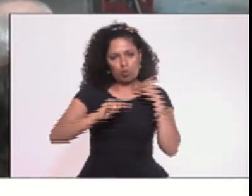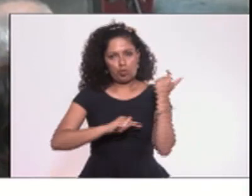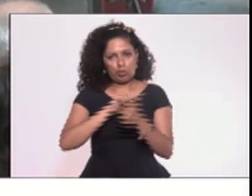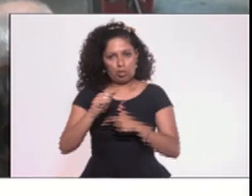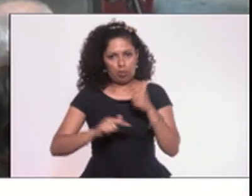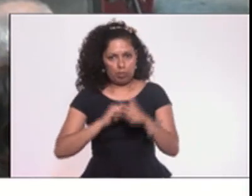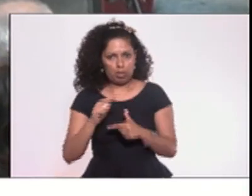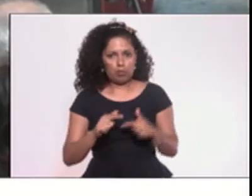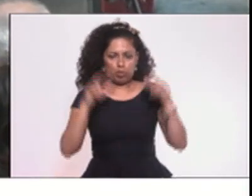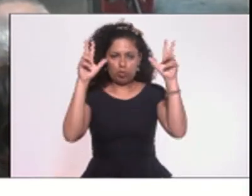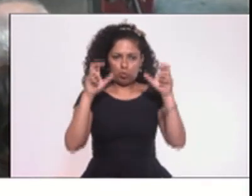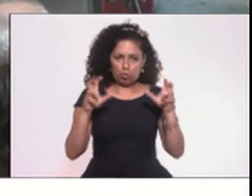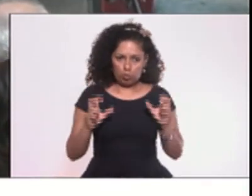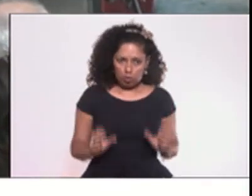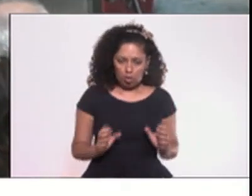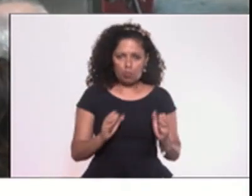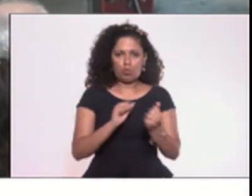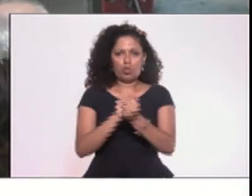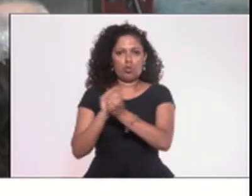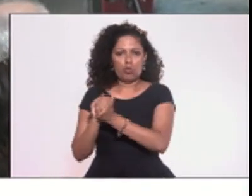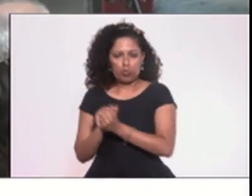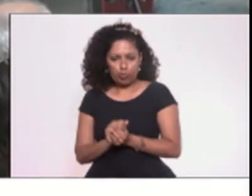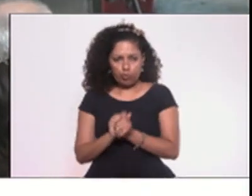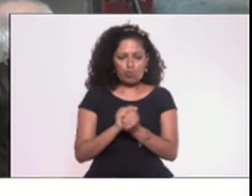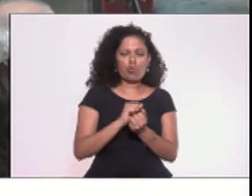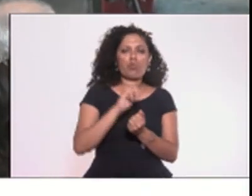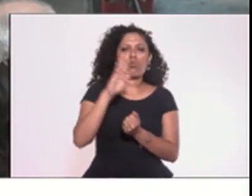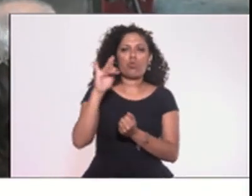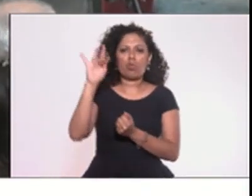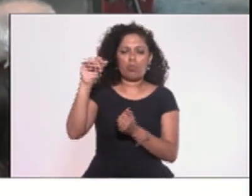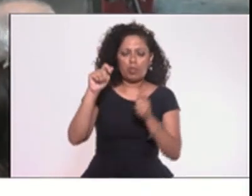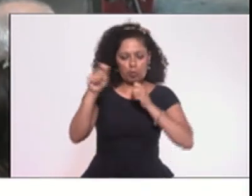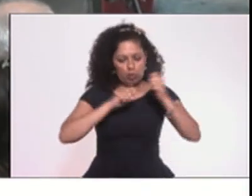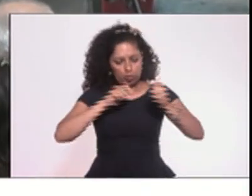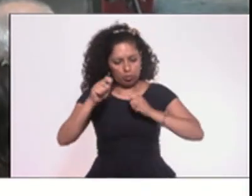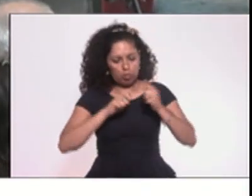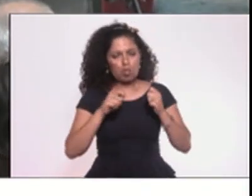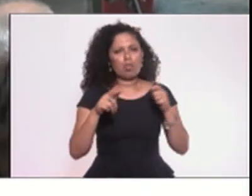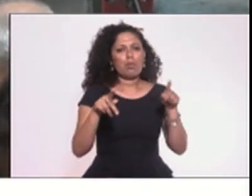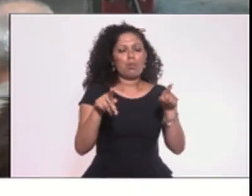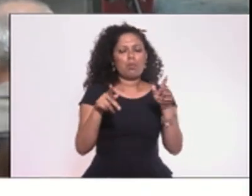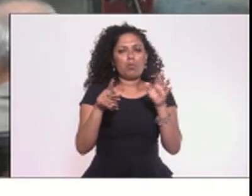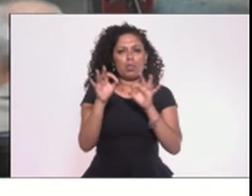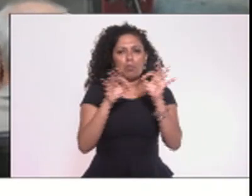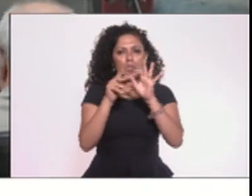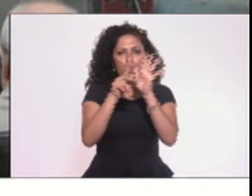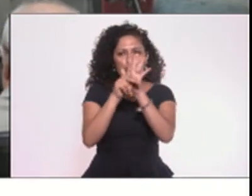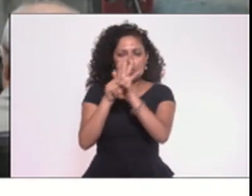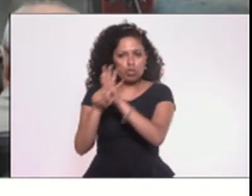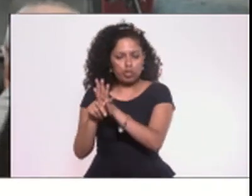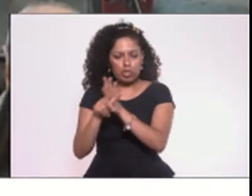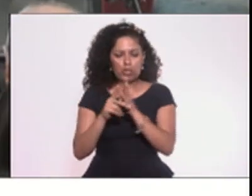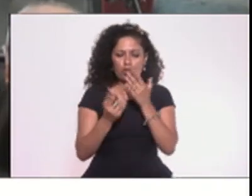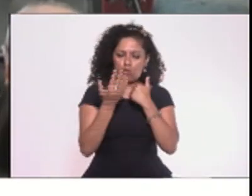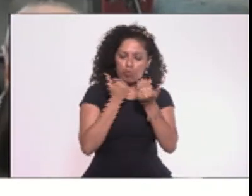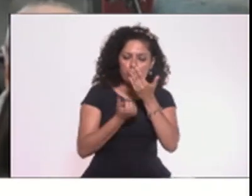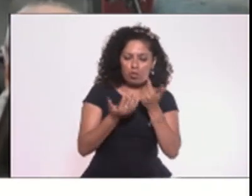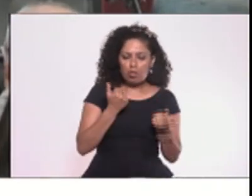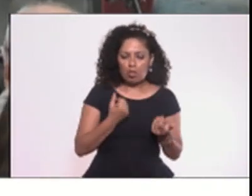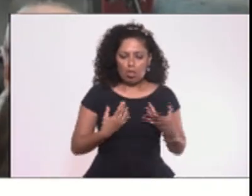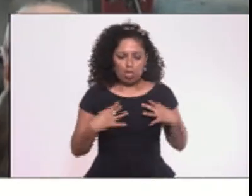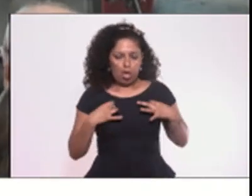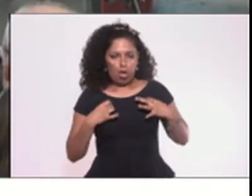conceito de bioeconomia com o encadeamento produtivo de projetos ligados à moda, ao alimento,